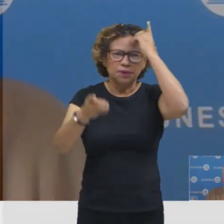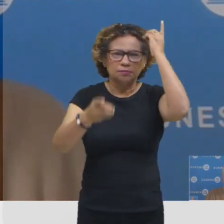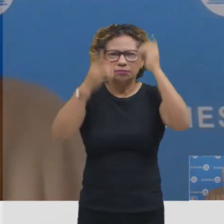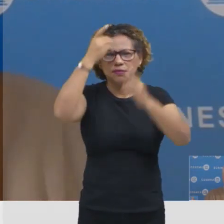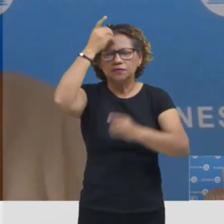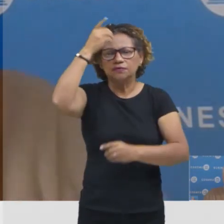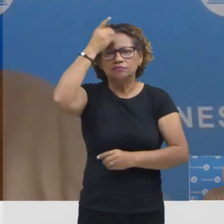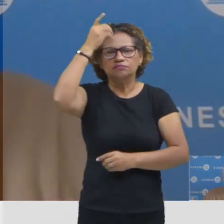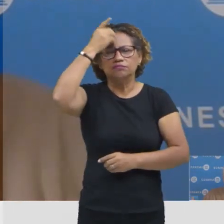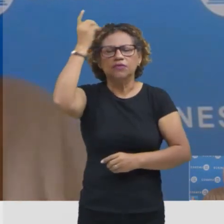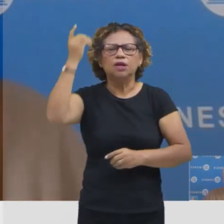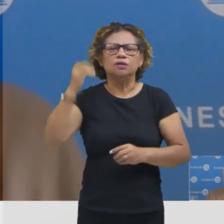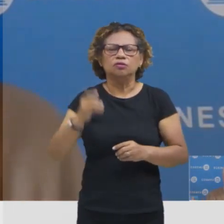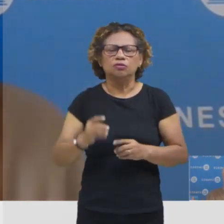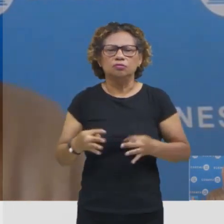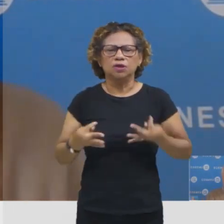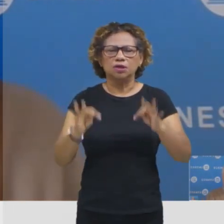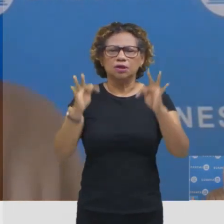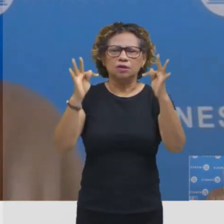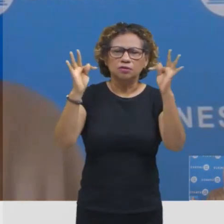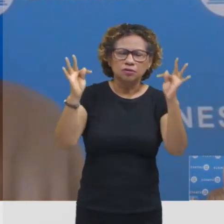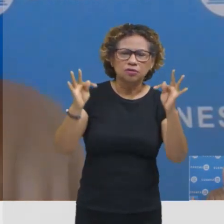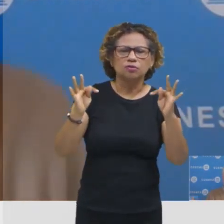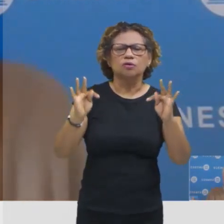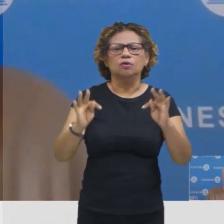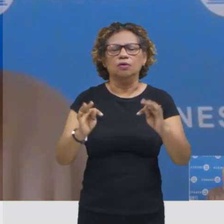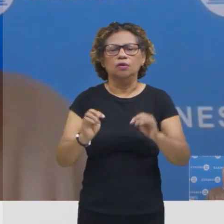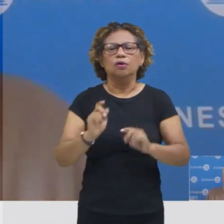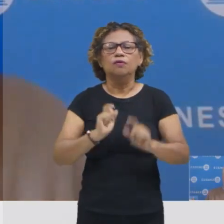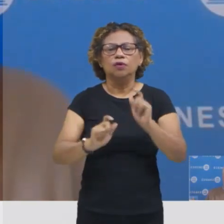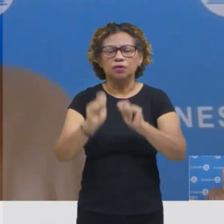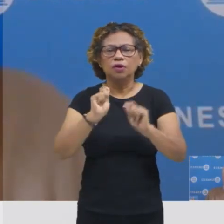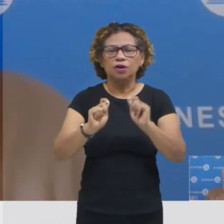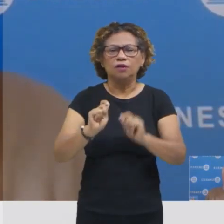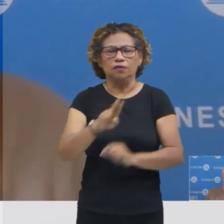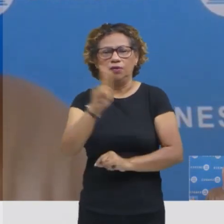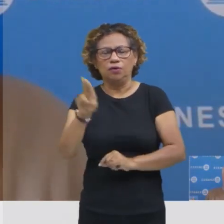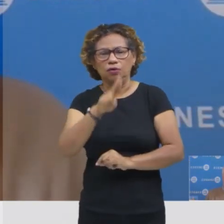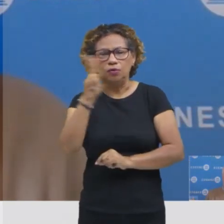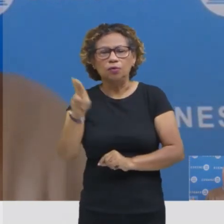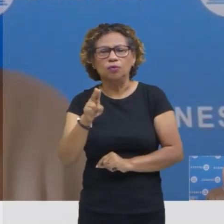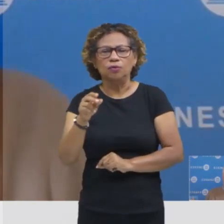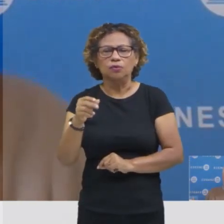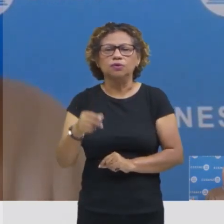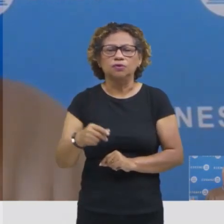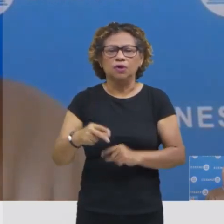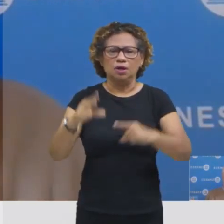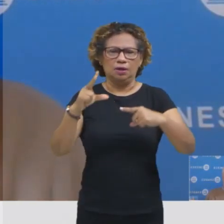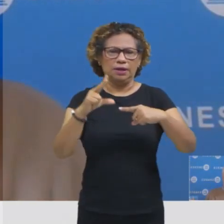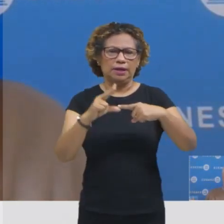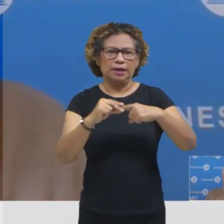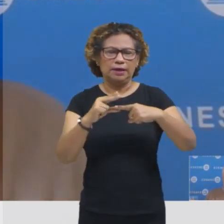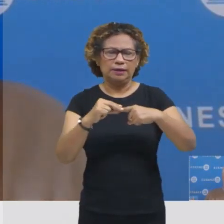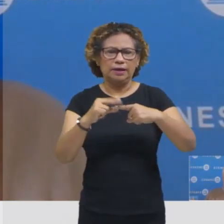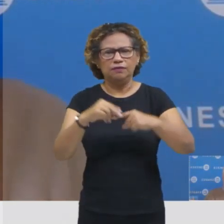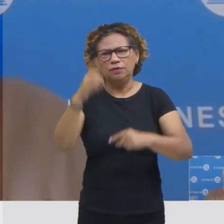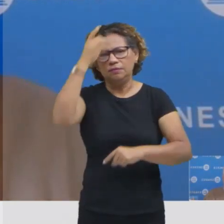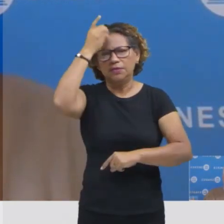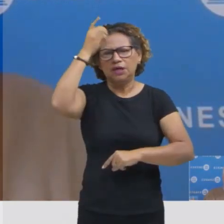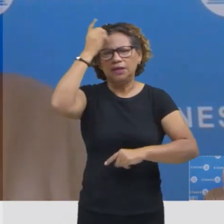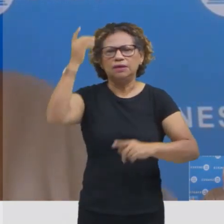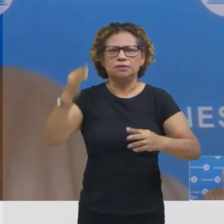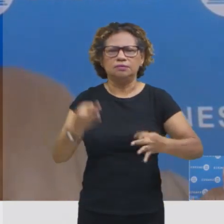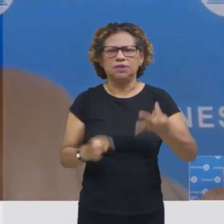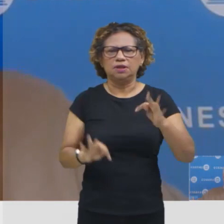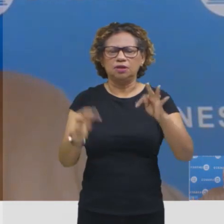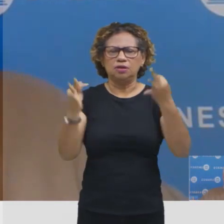se inventou e que mudou grande parte da escola foi a caneta, foi a lapiseira, não é? Isto foi uma grande invenção tecnológica, não é?